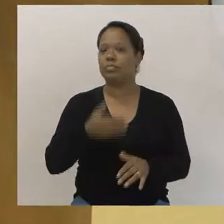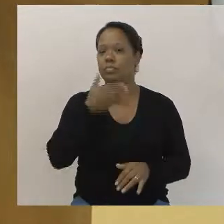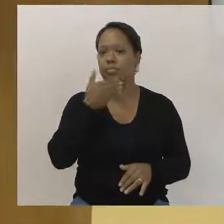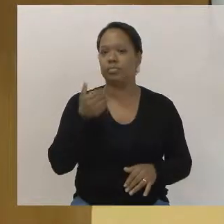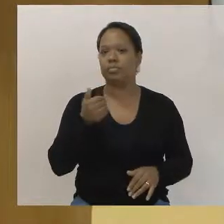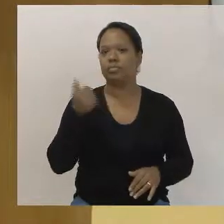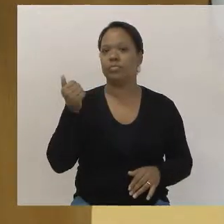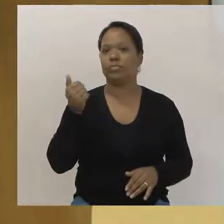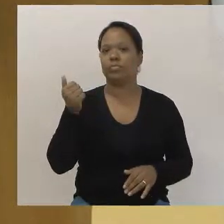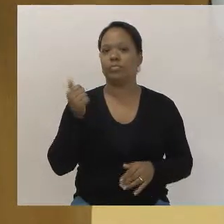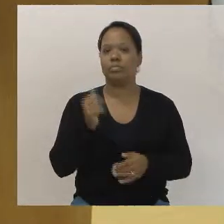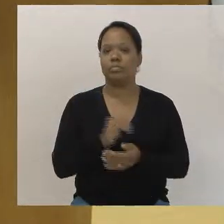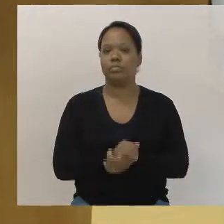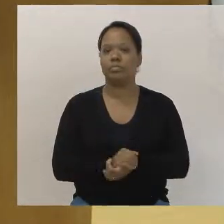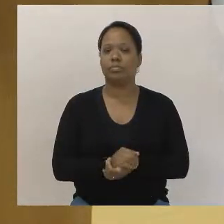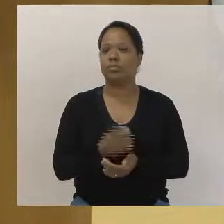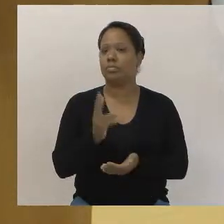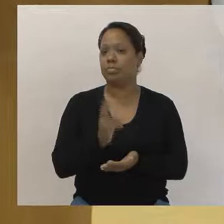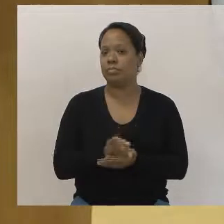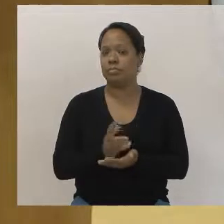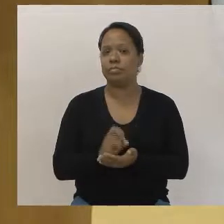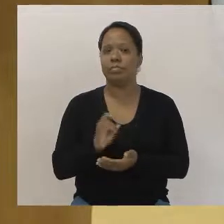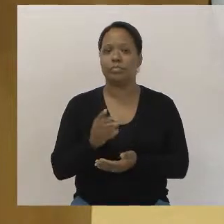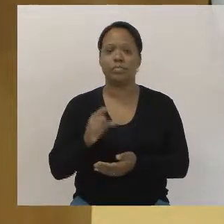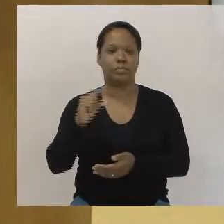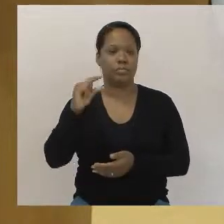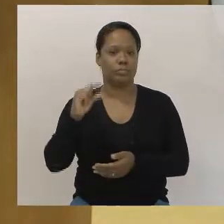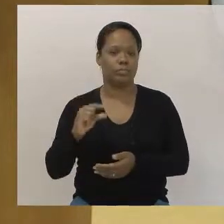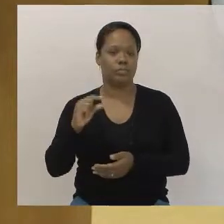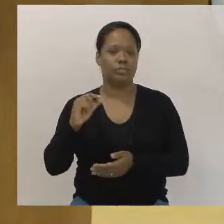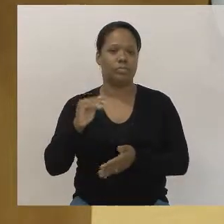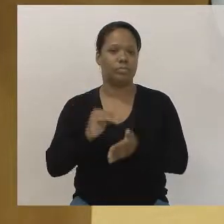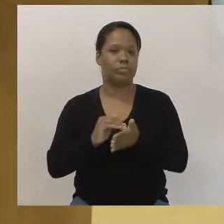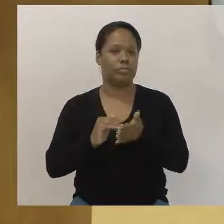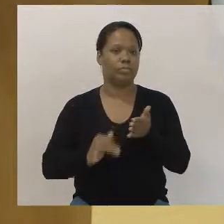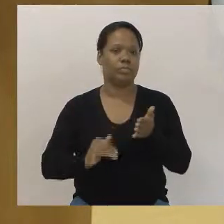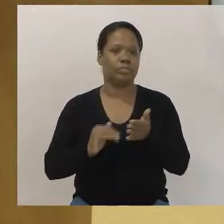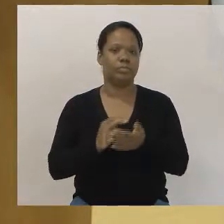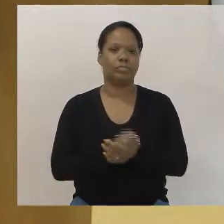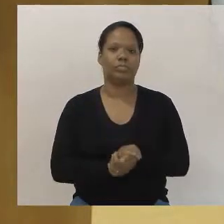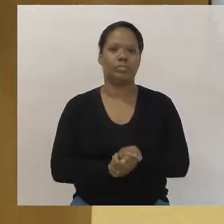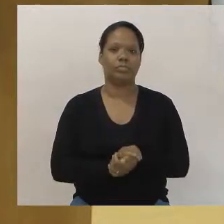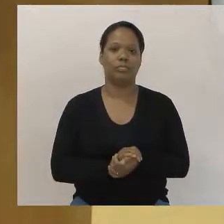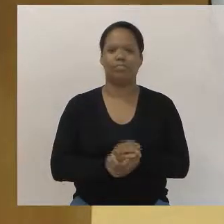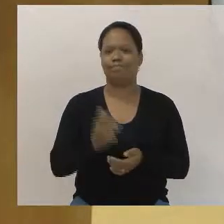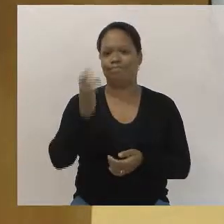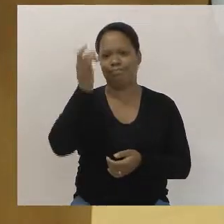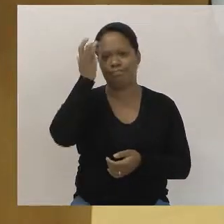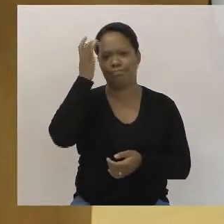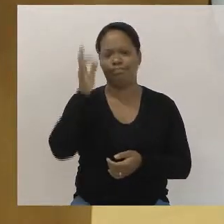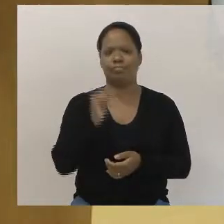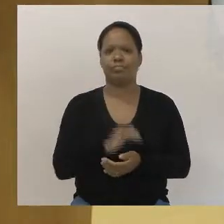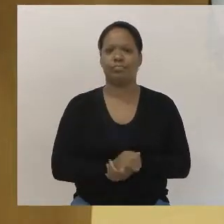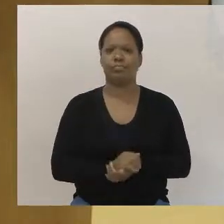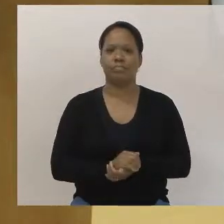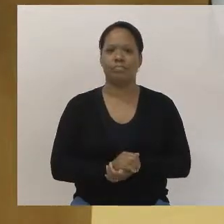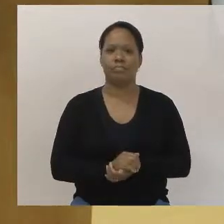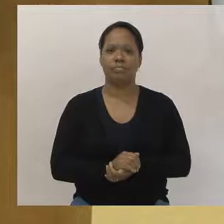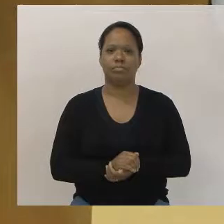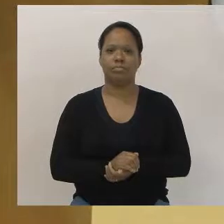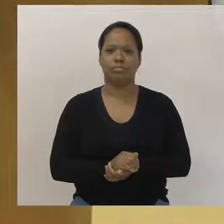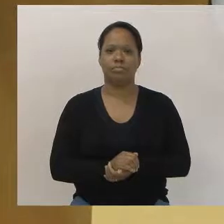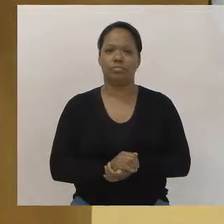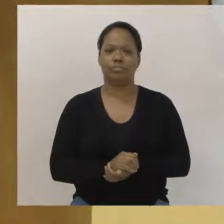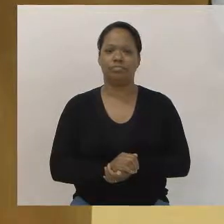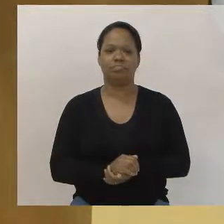com o mesmo ou menos ainda então aqui é muito fácil apontar o